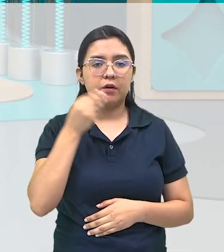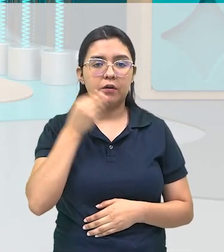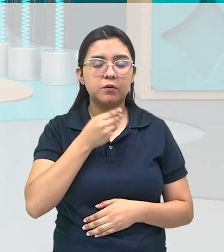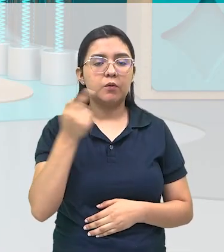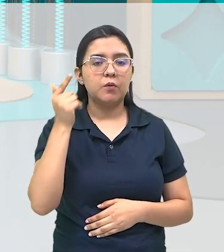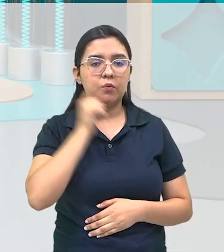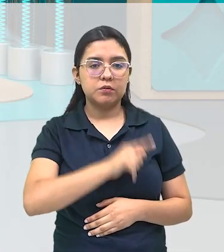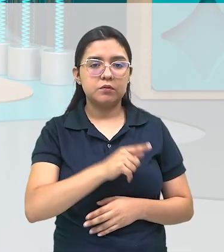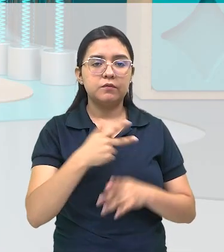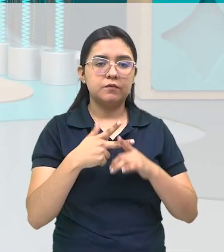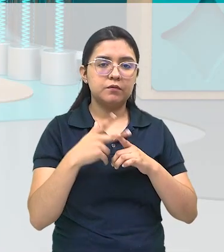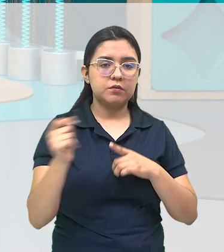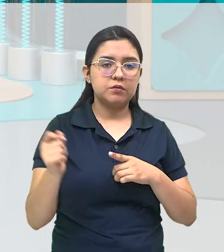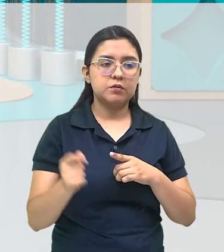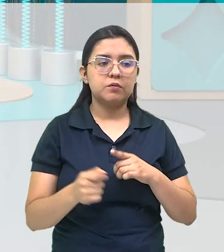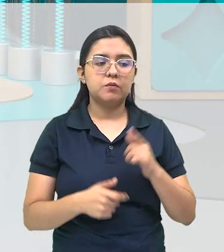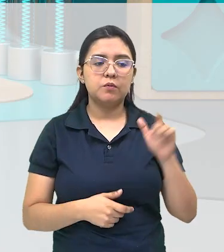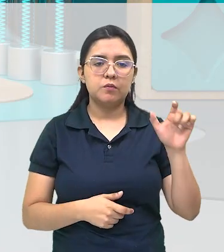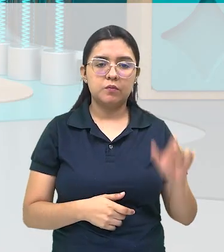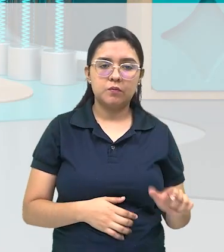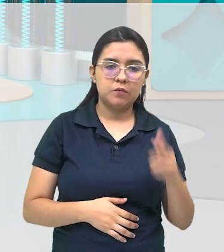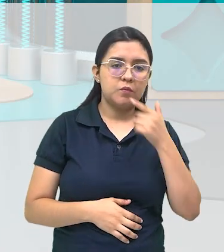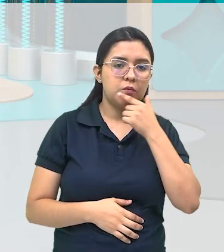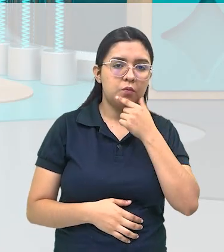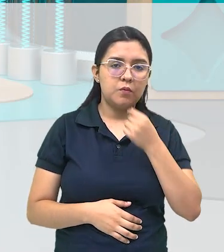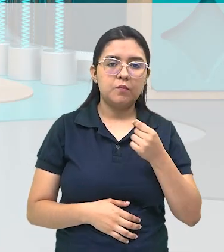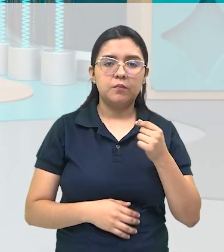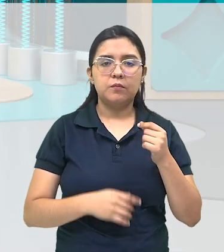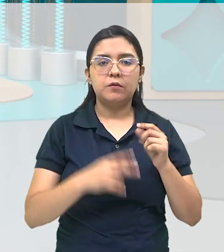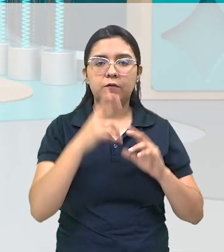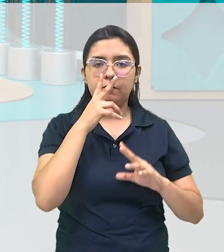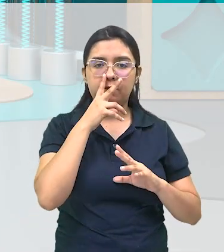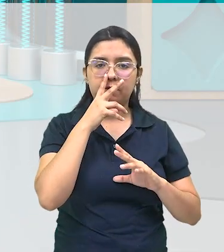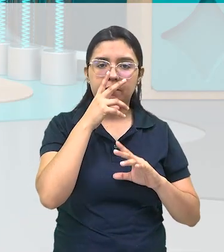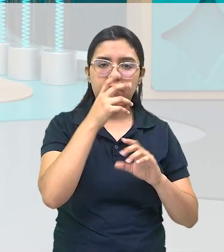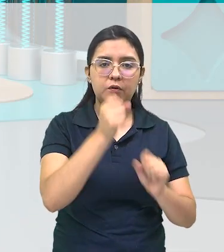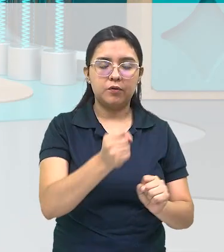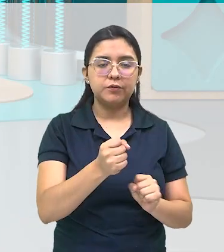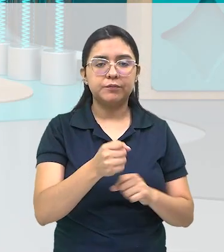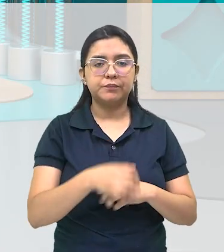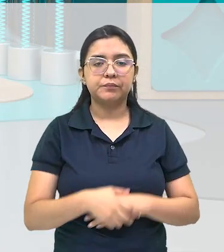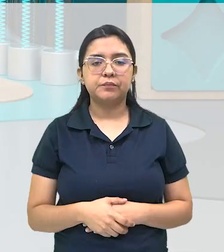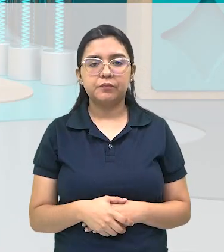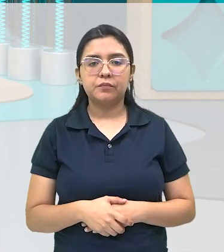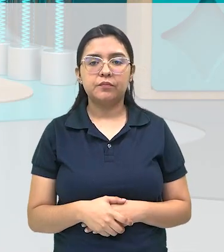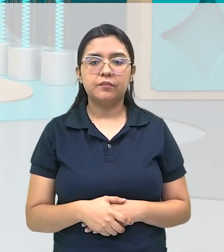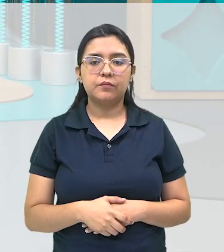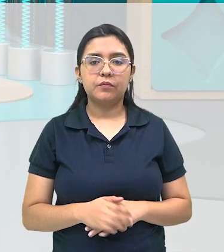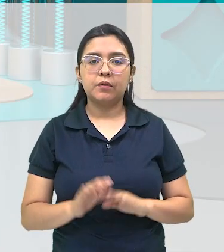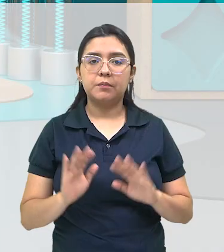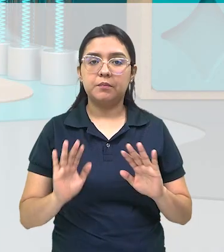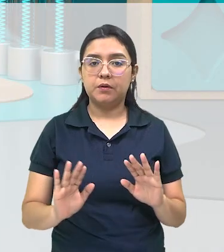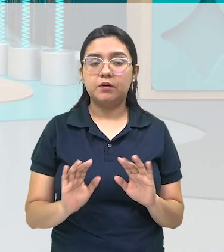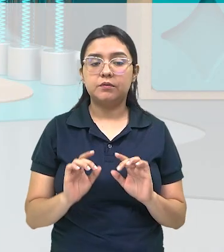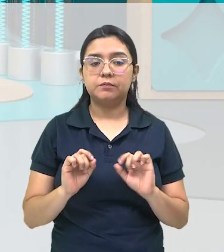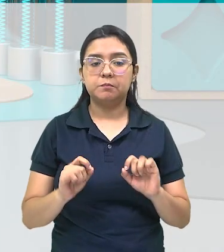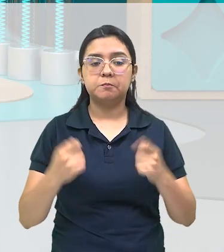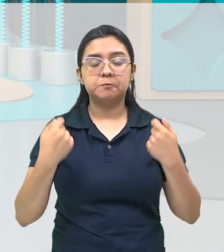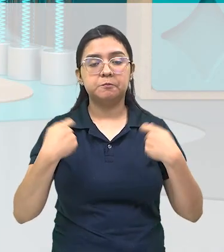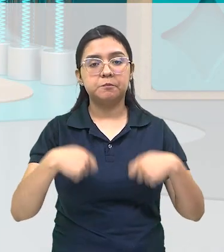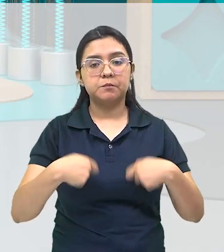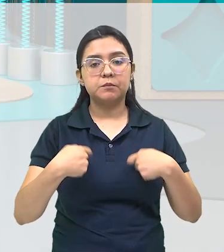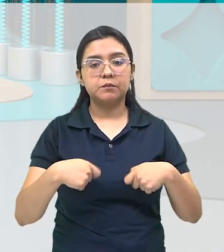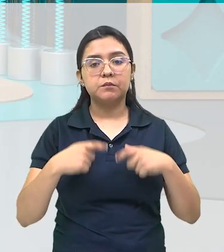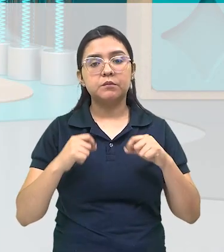consiga vencer também um homem muito mais forte, musculoso, vigoroso do que ele. Mas para isso é